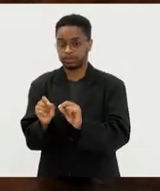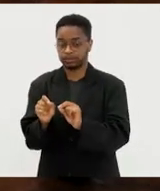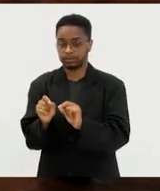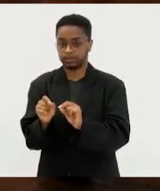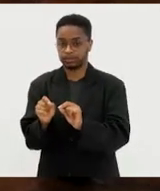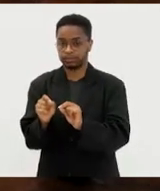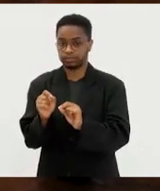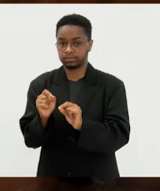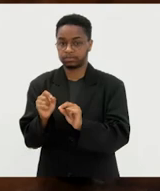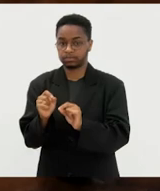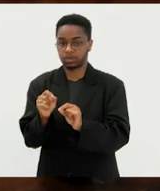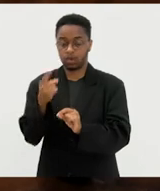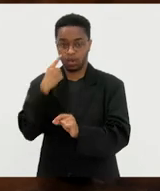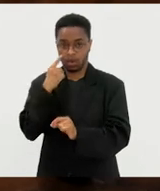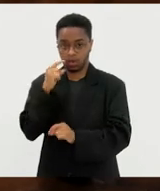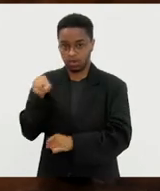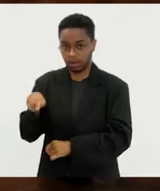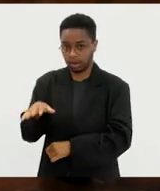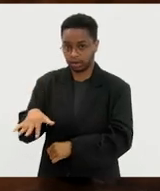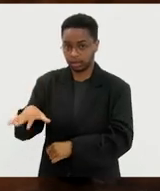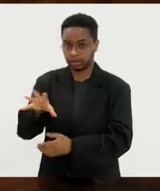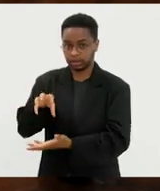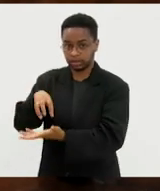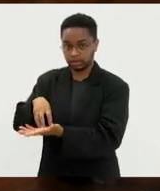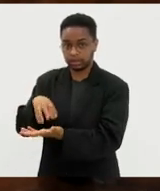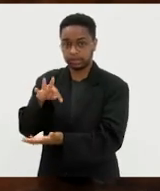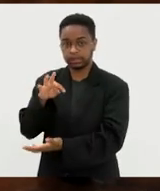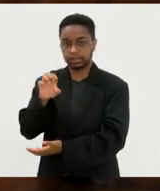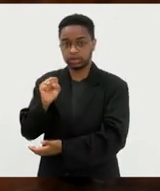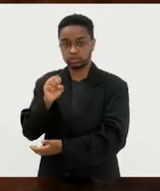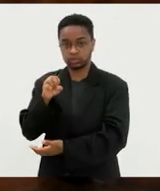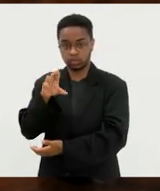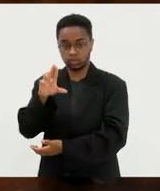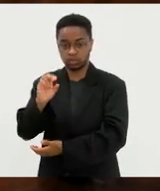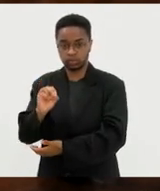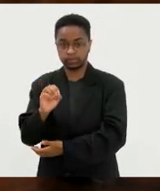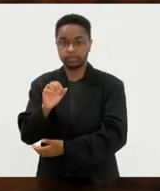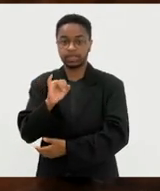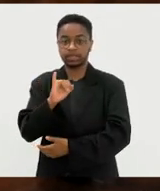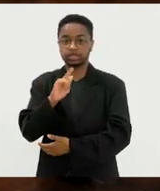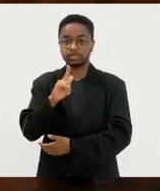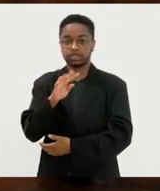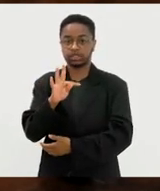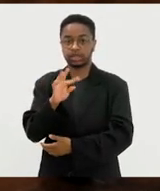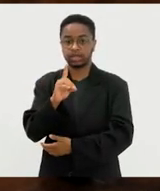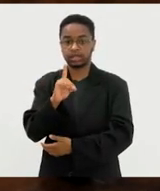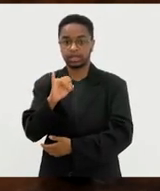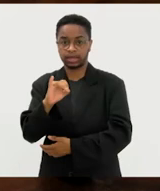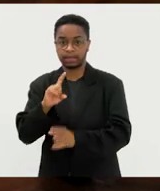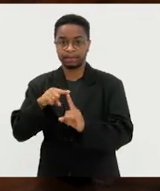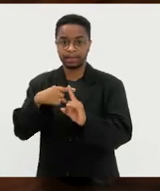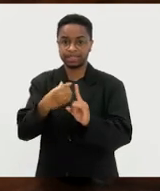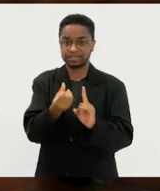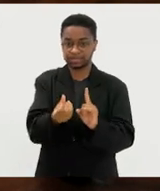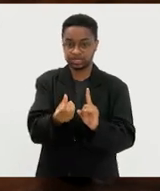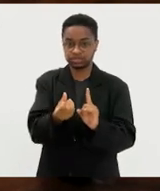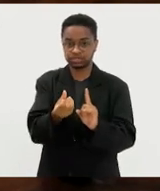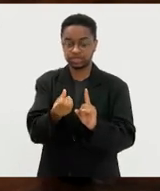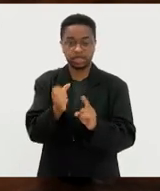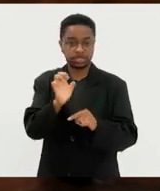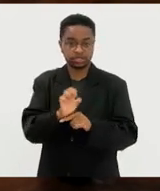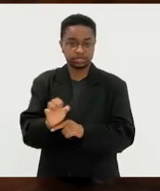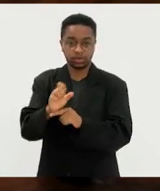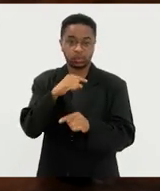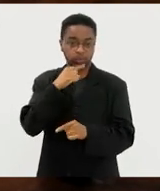o Tesouro, IGPDI mais 6, os estados não vão conseguir pagar. Sabe